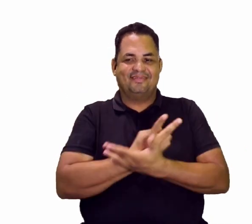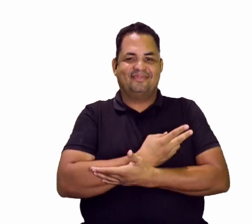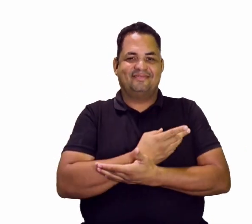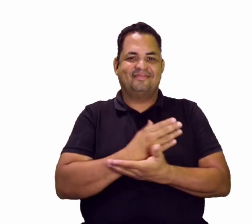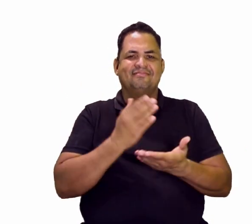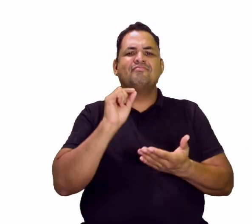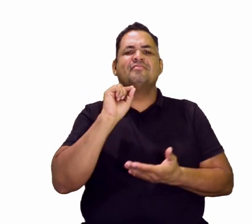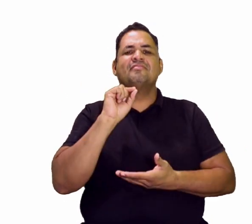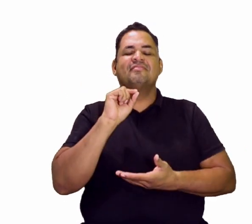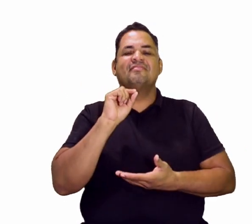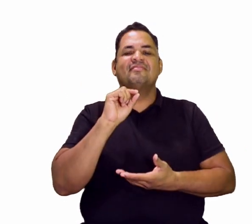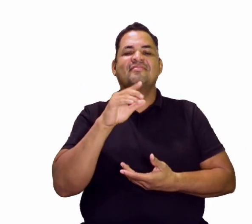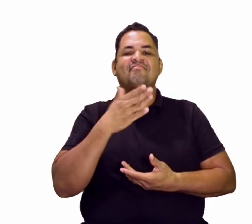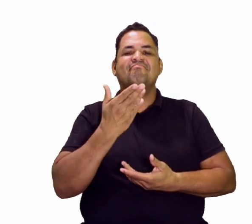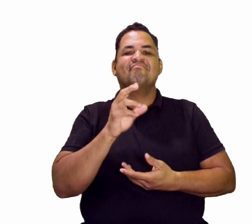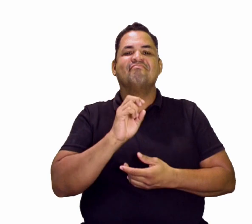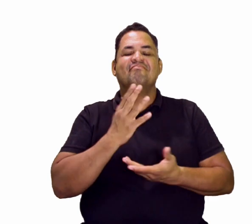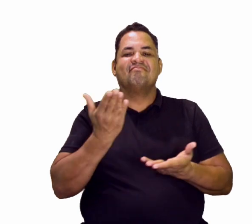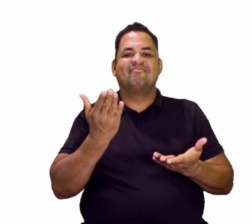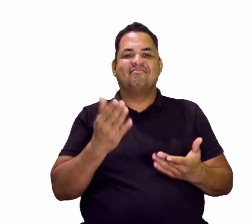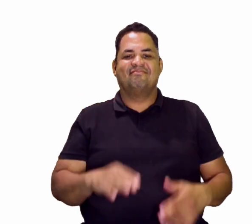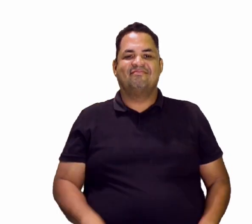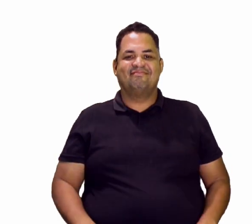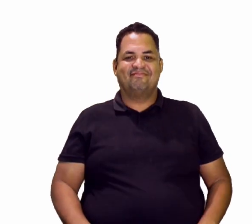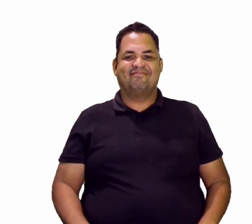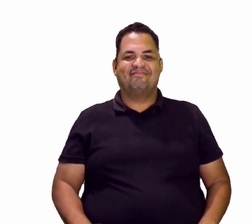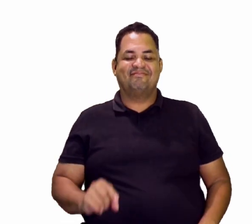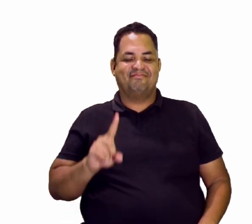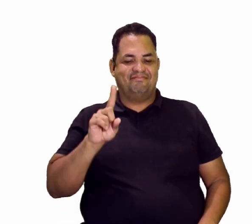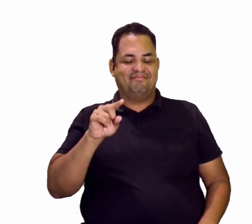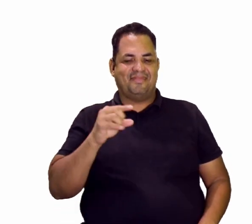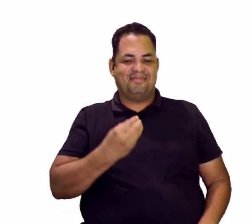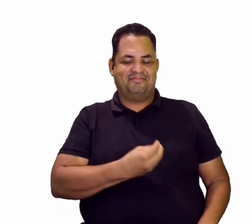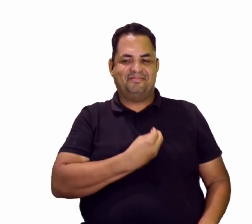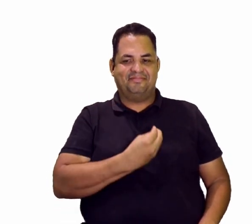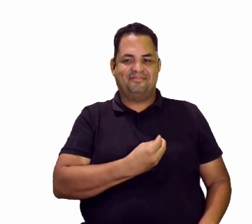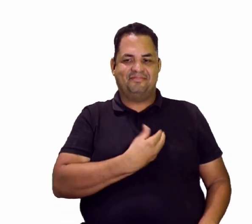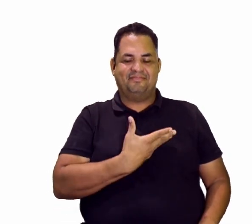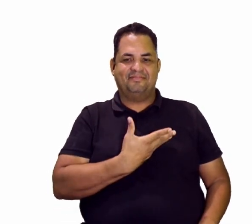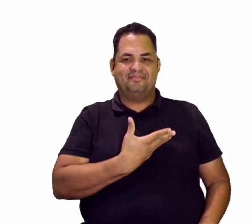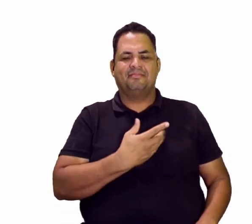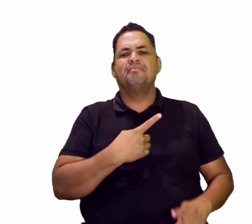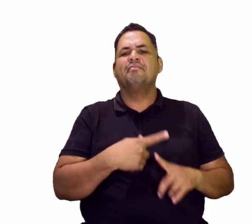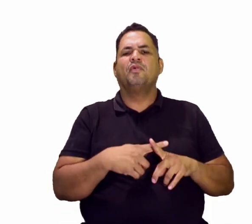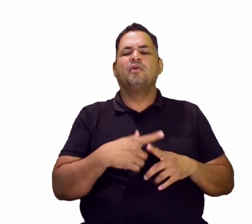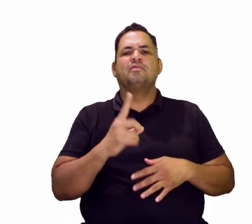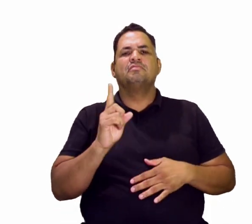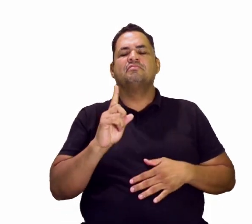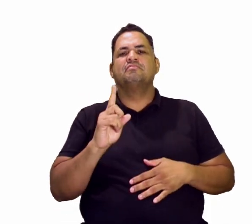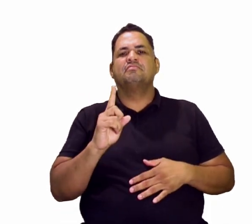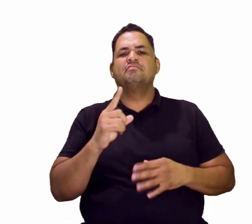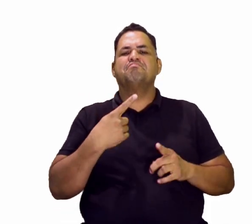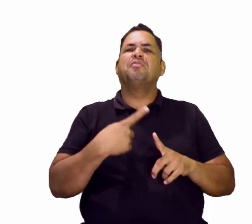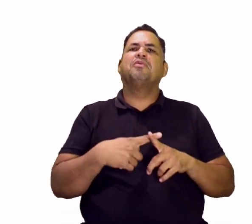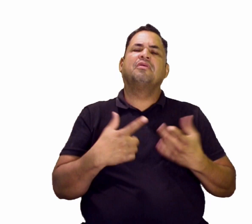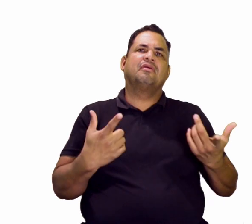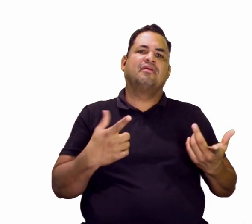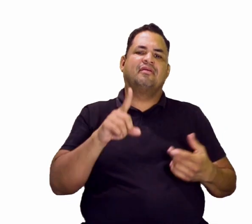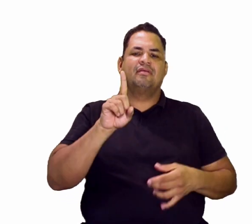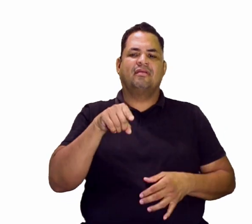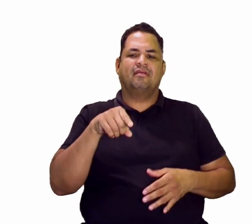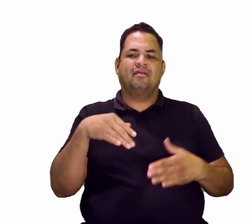que mesmo, hein? O que eles são? É ou não é um ser vivo? Por que não é? E por que é